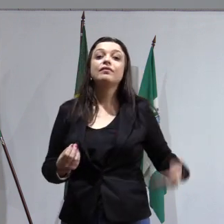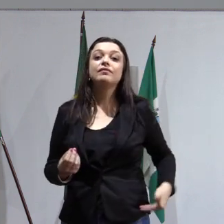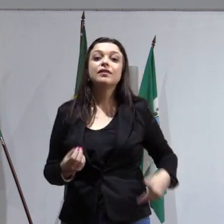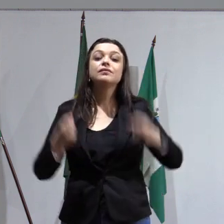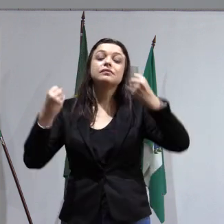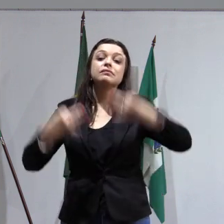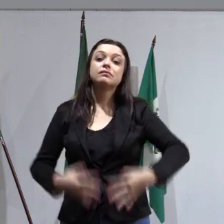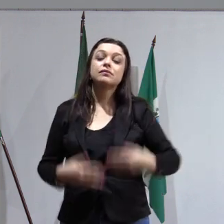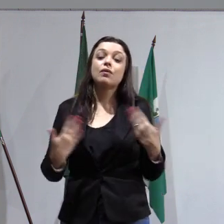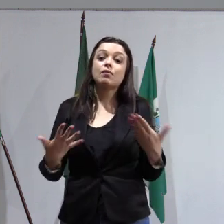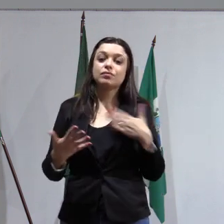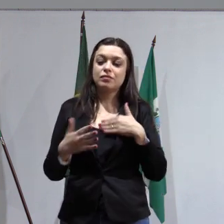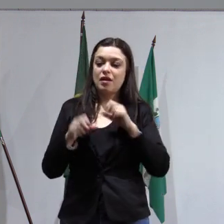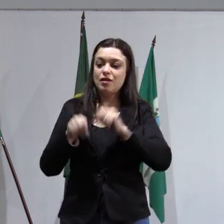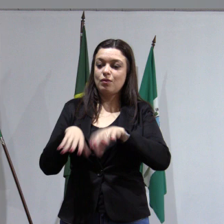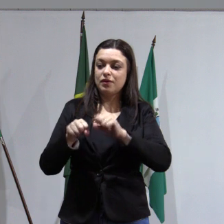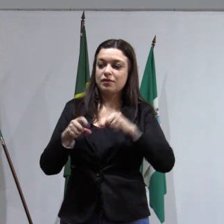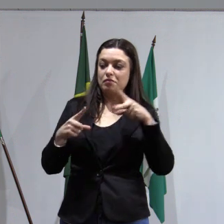educação